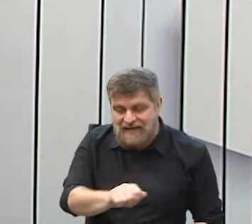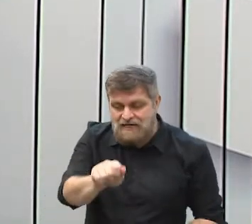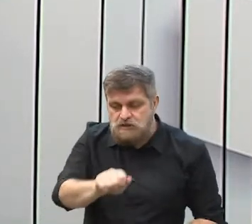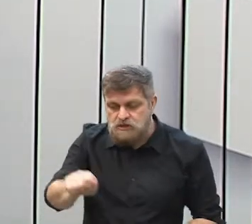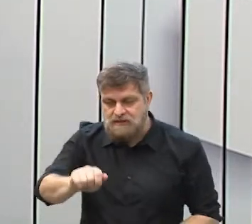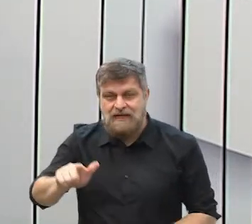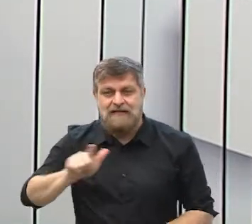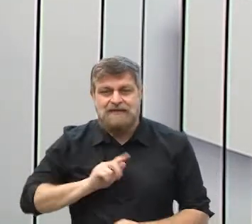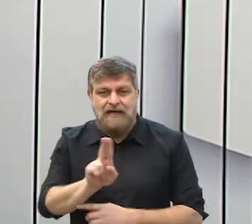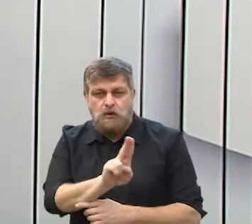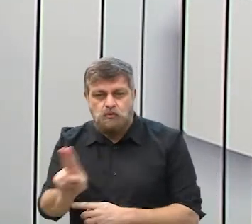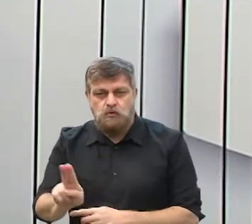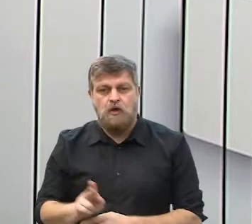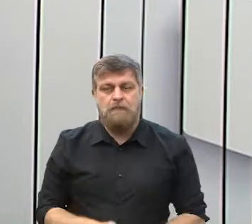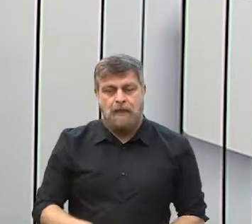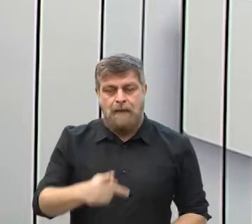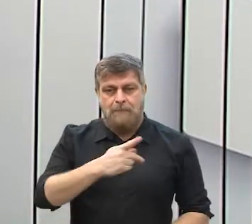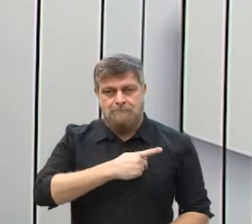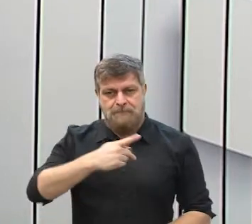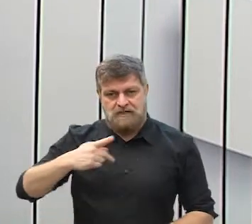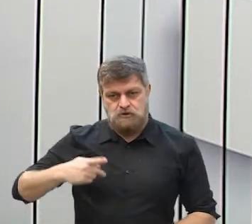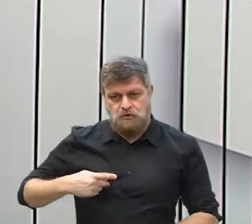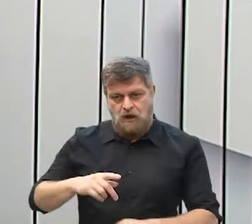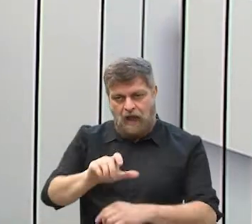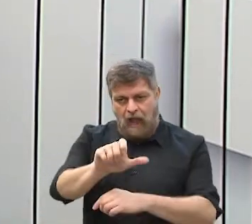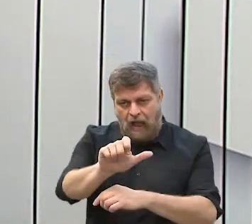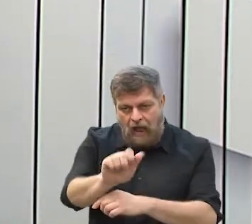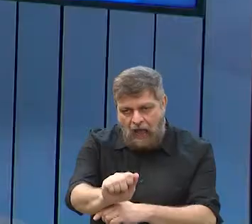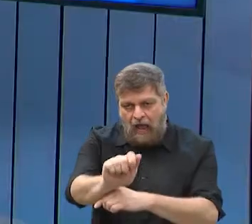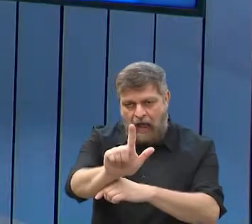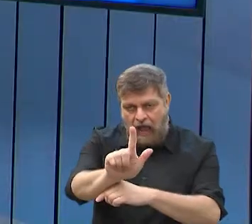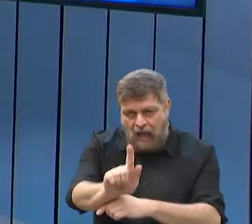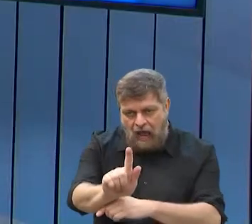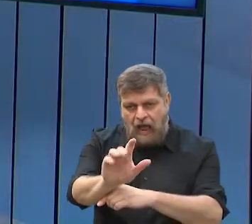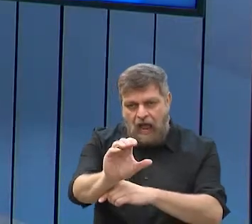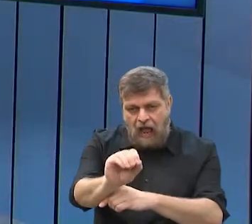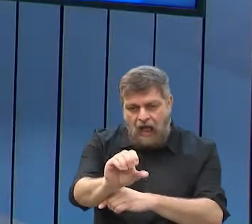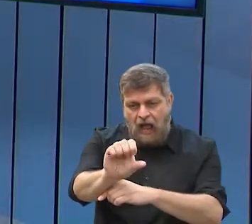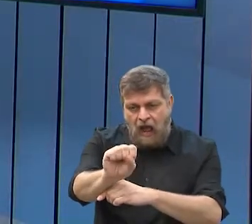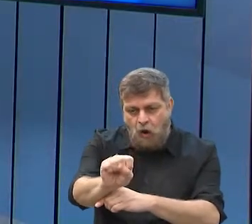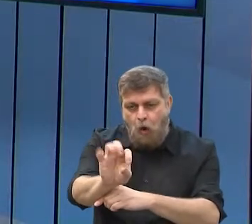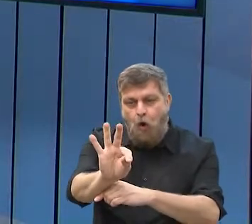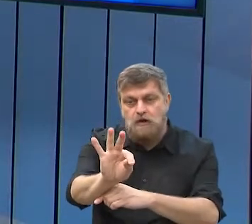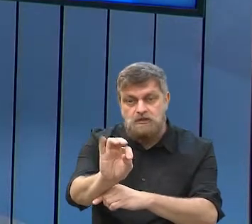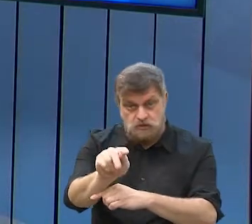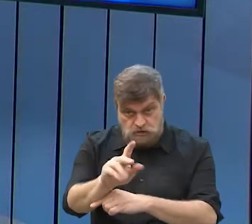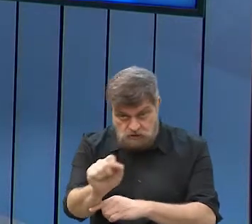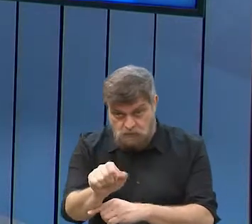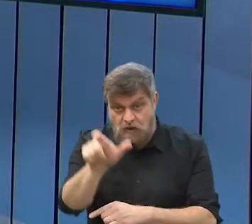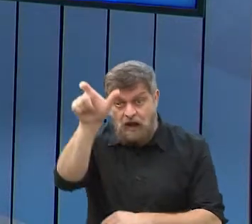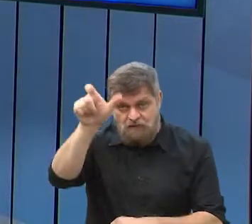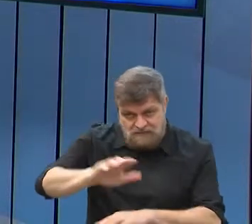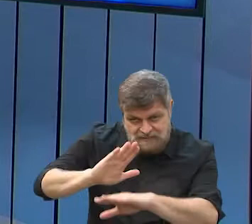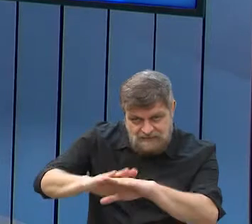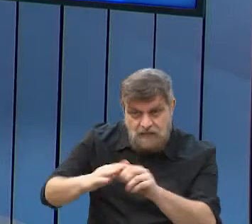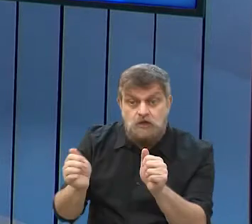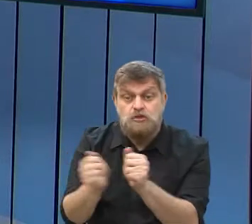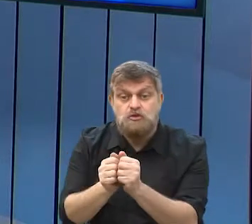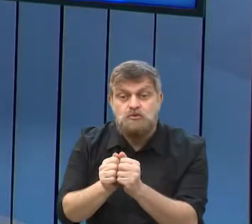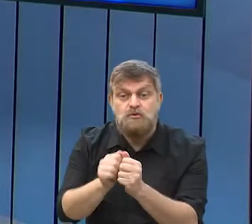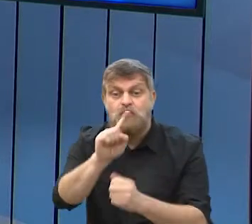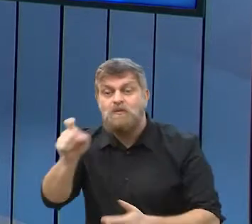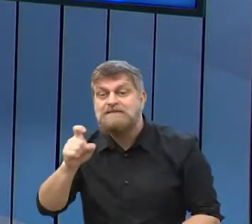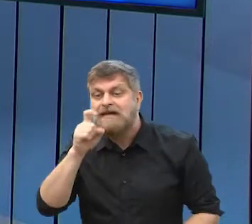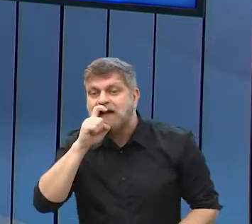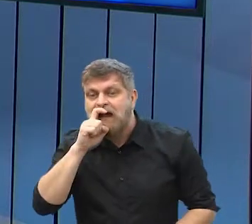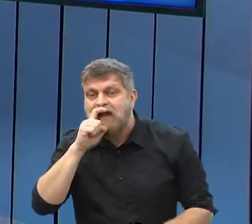Pastor Agostinho Godinho de Souza. Este nome é de sua autoria, em conjunto com o vereador Zé Carlos. Por que esta